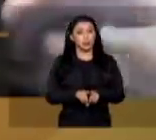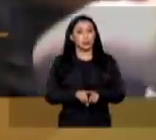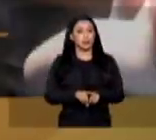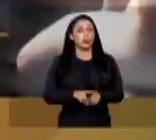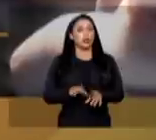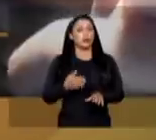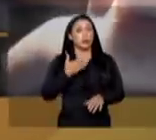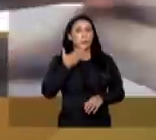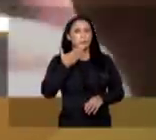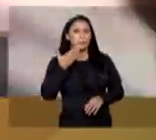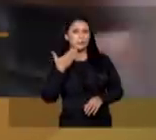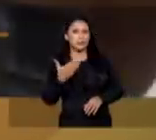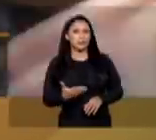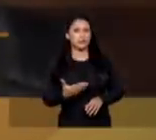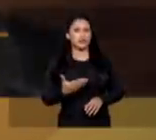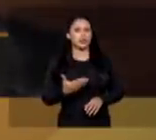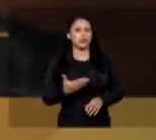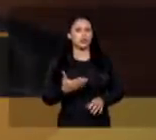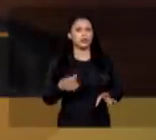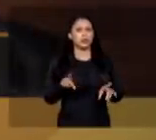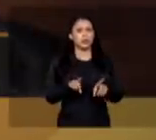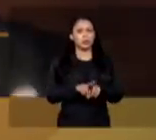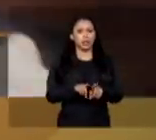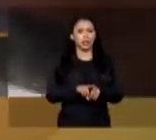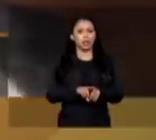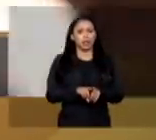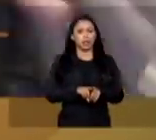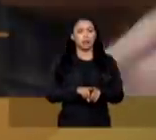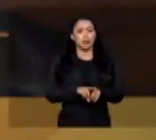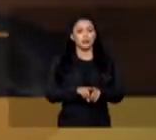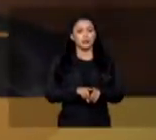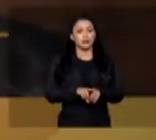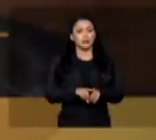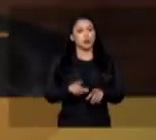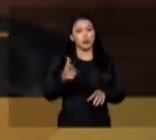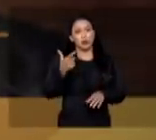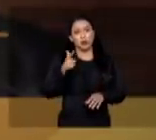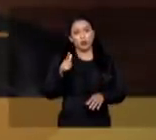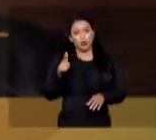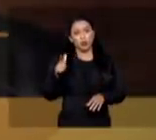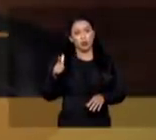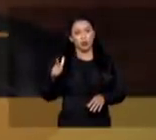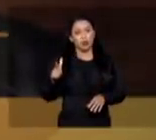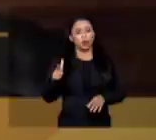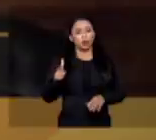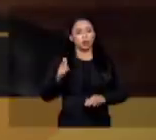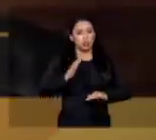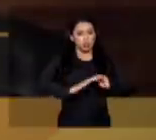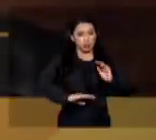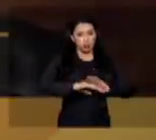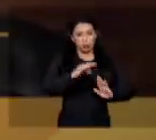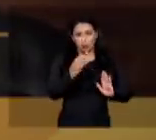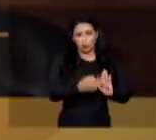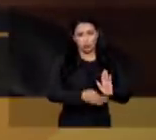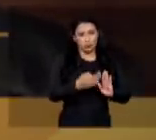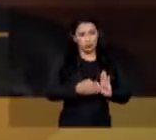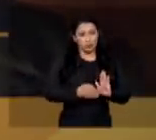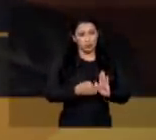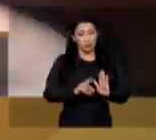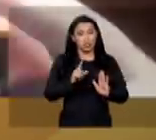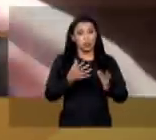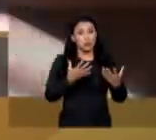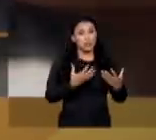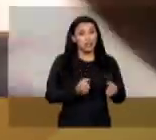de pedir os efeitos prospectivos, que a maioria não acolheu, como também não acolheu a questão da competência,